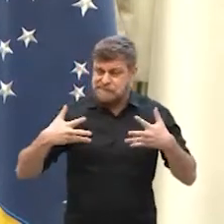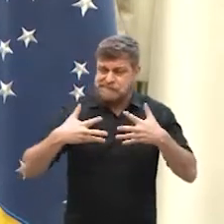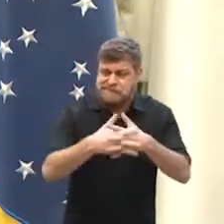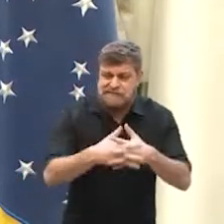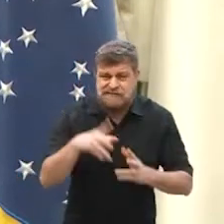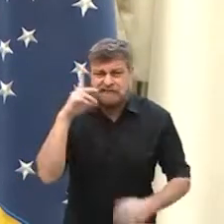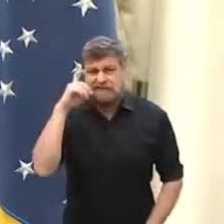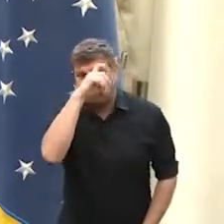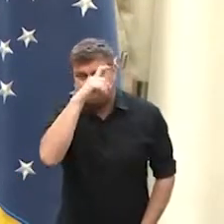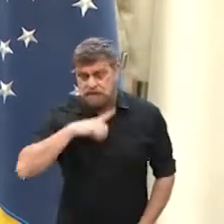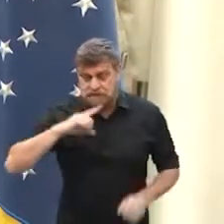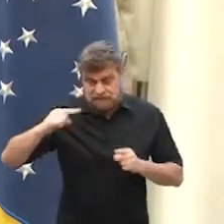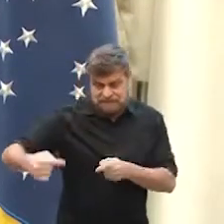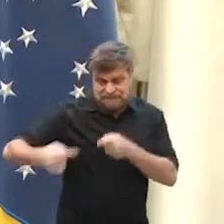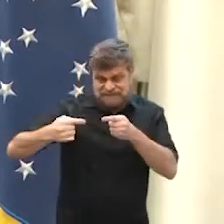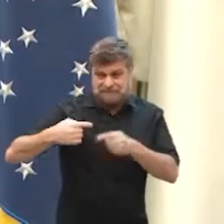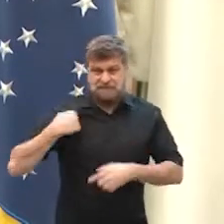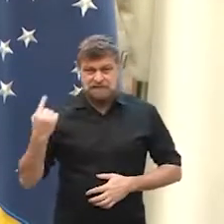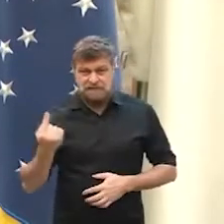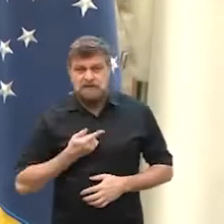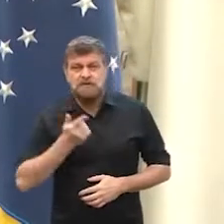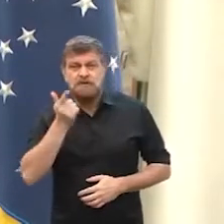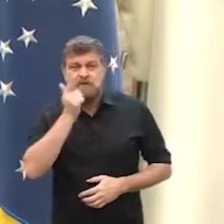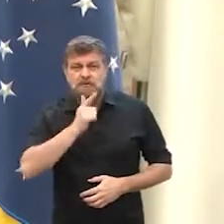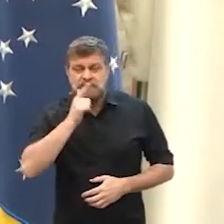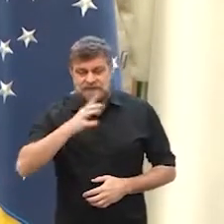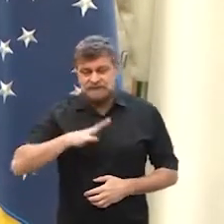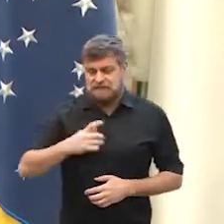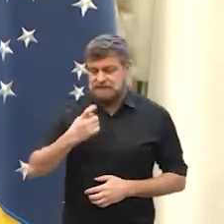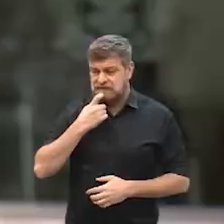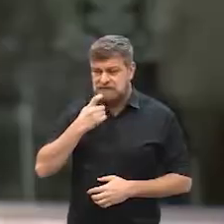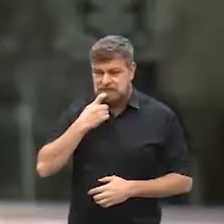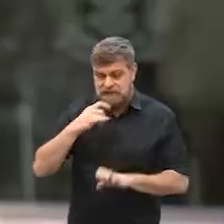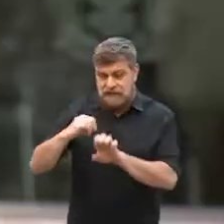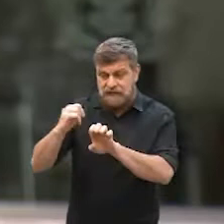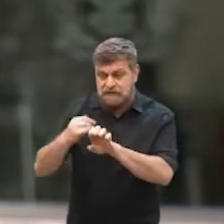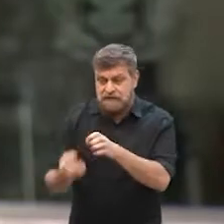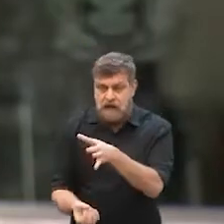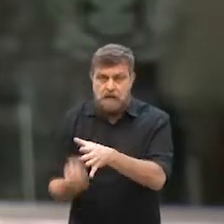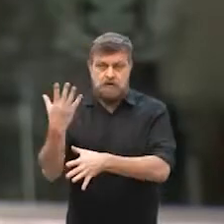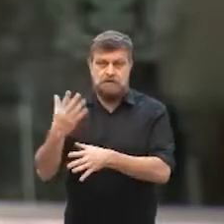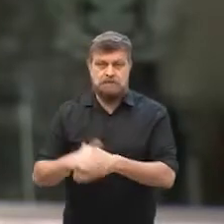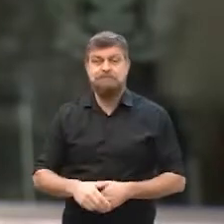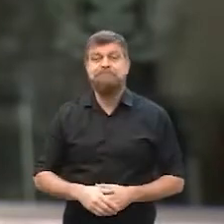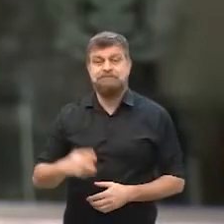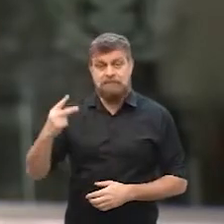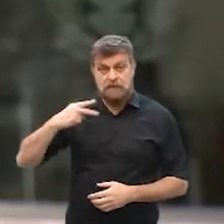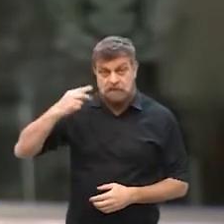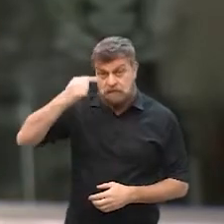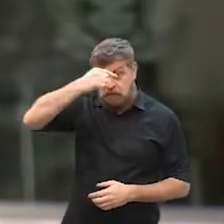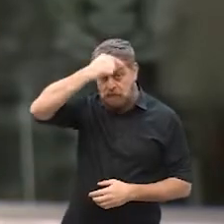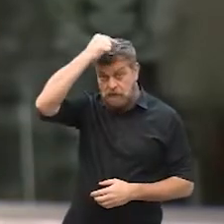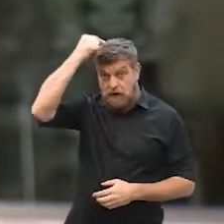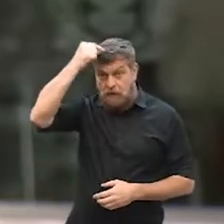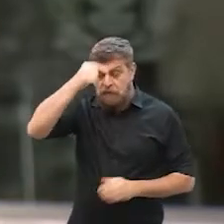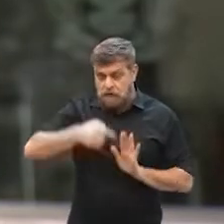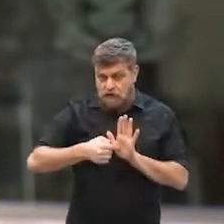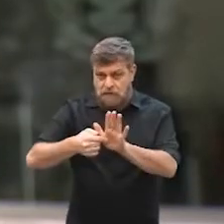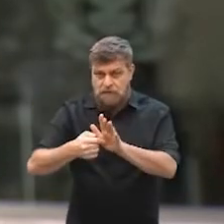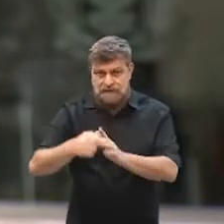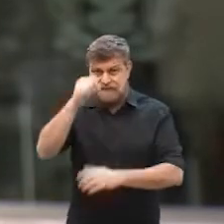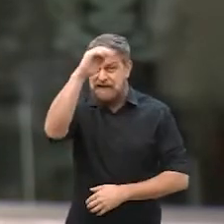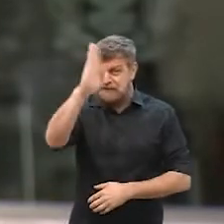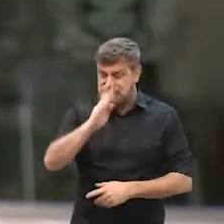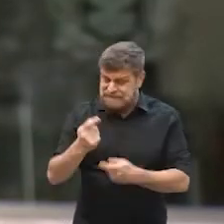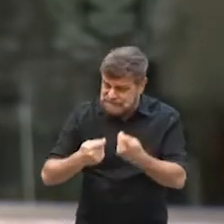é o desafio de você empreender, seja em Campinas ou seja no Brasil. O vereador Paulo Gaspar cita a economia do país